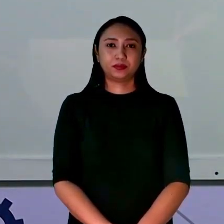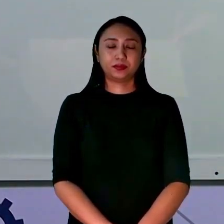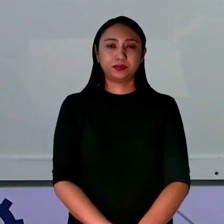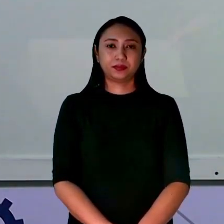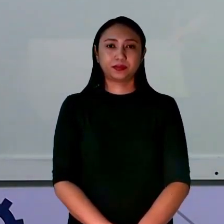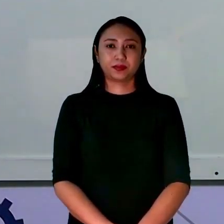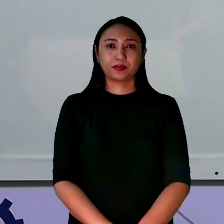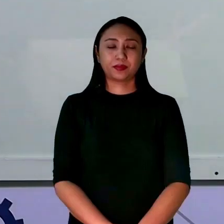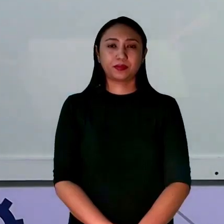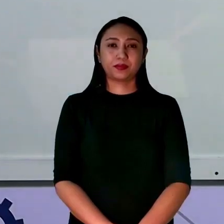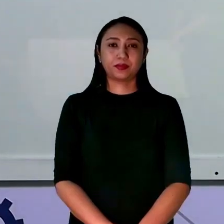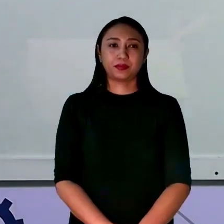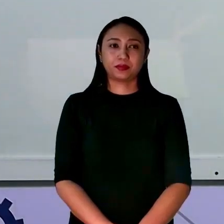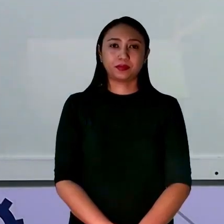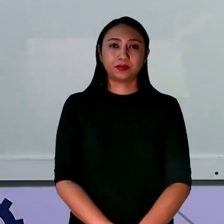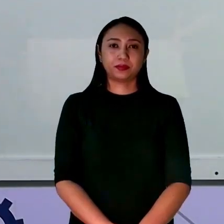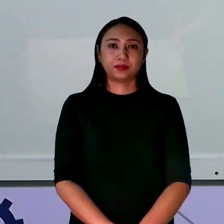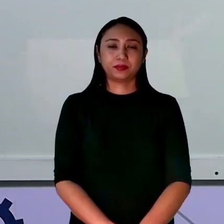para vocês.